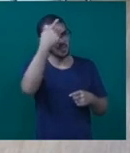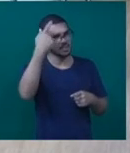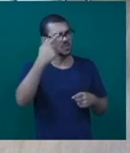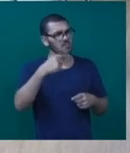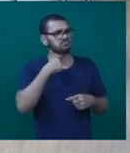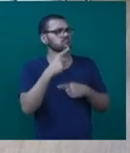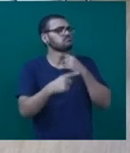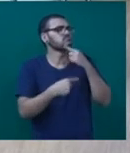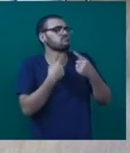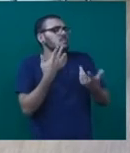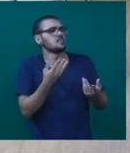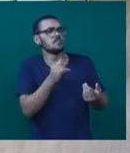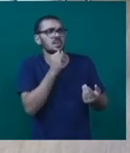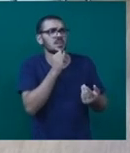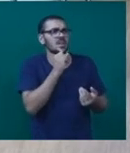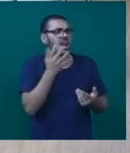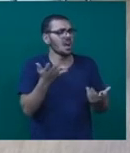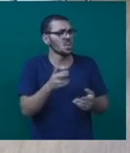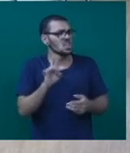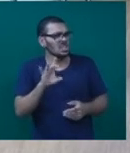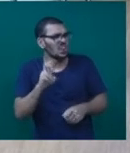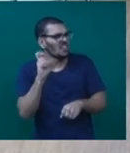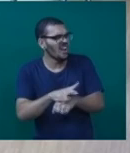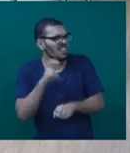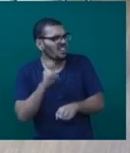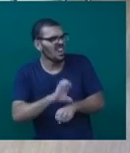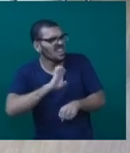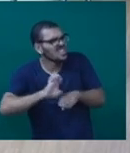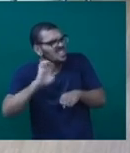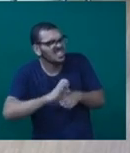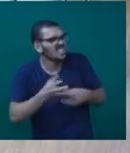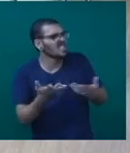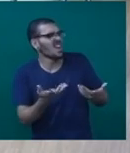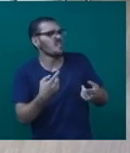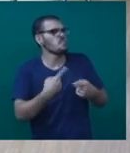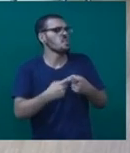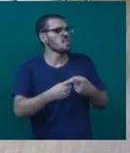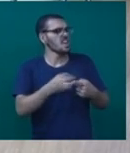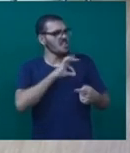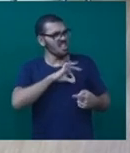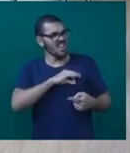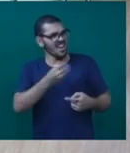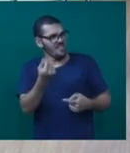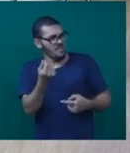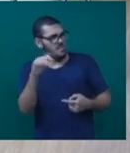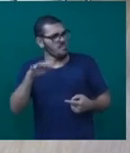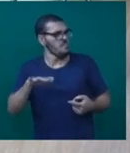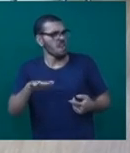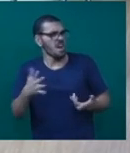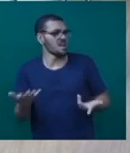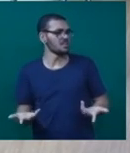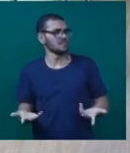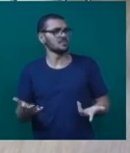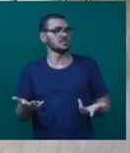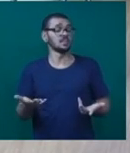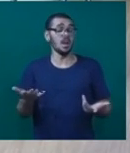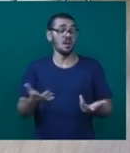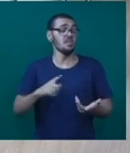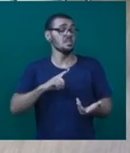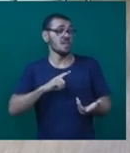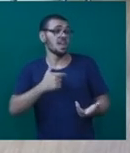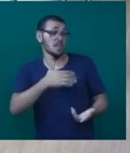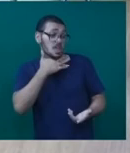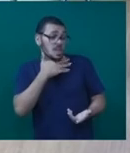vaga de estágio, talvez por ser mão de obra mais barata, não está tendo tanta oferta de emprego, a gente sabe que infelizmente o país tem passado por uma crise em relação a isso